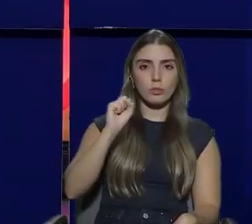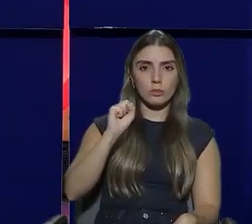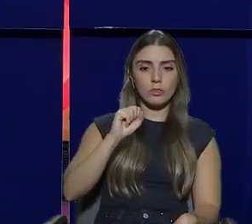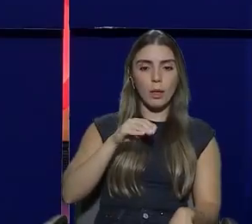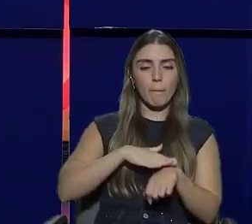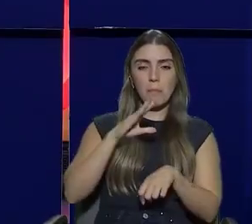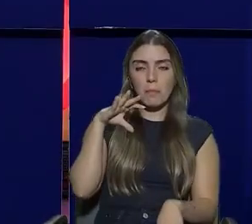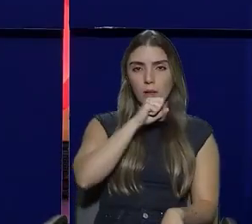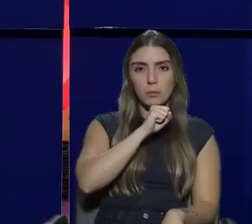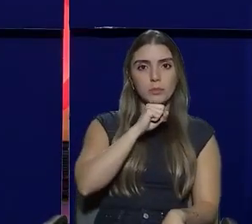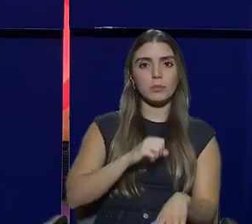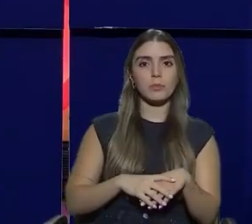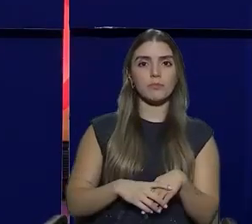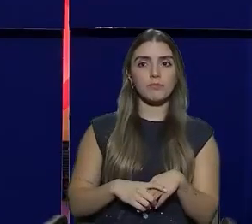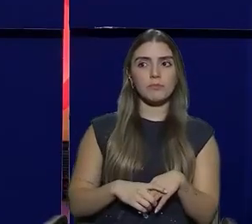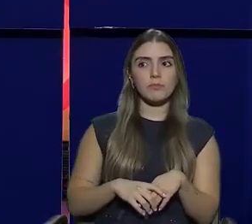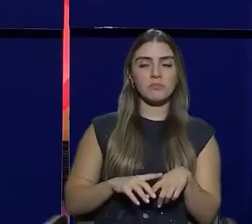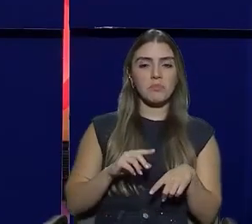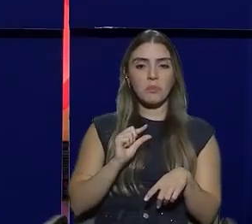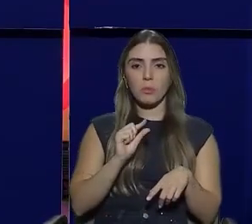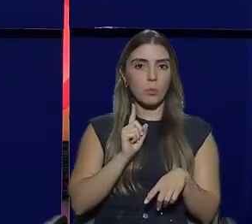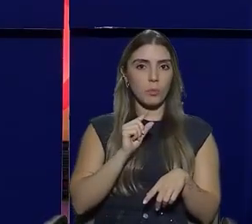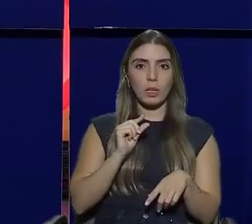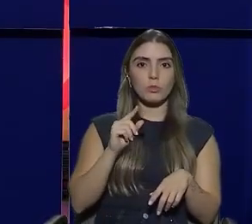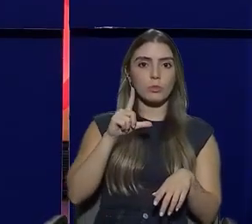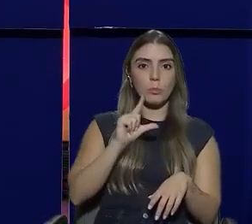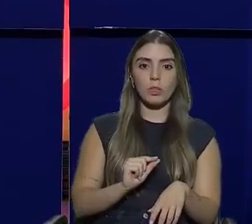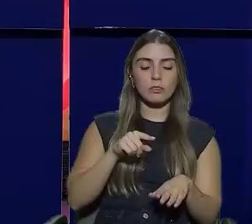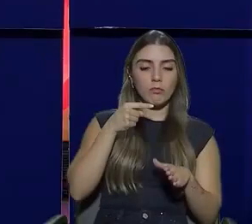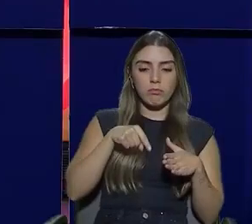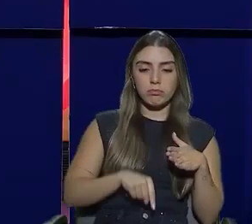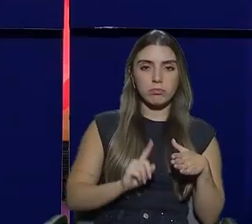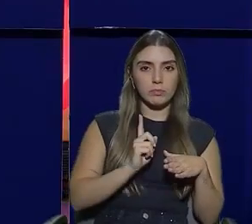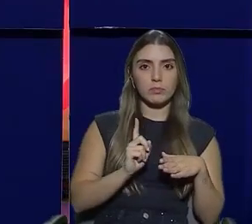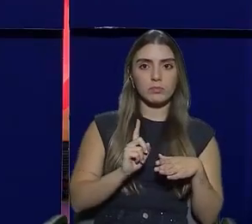menos profunda, e também no romance, mas especialmente na história curta,